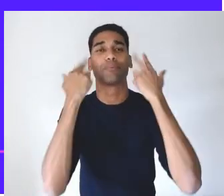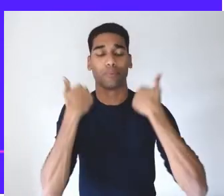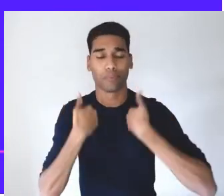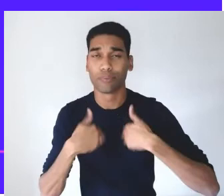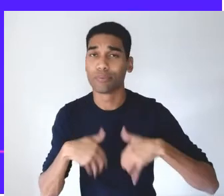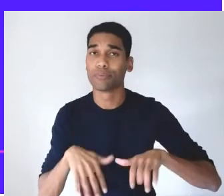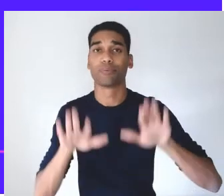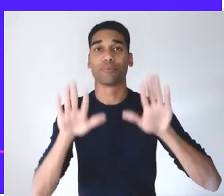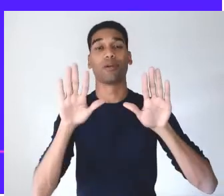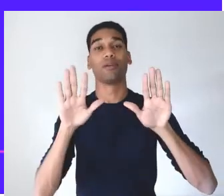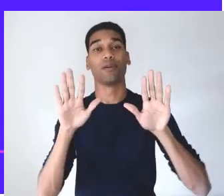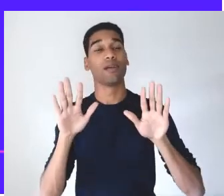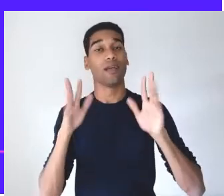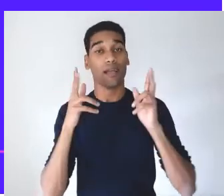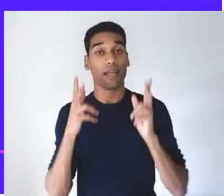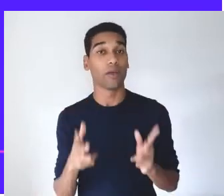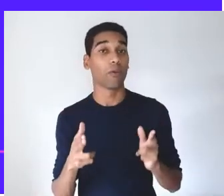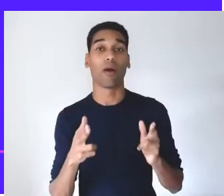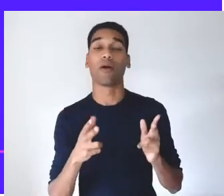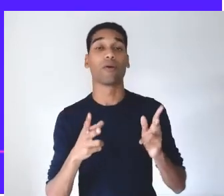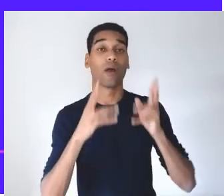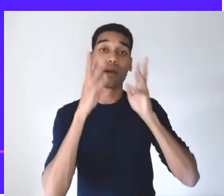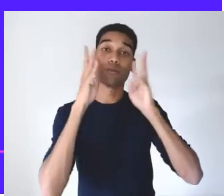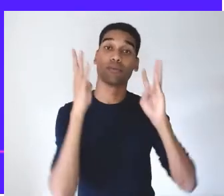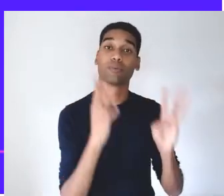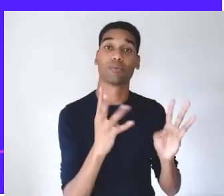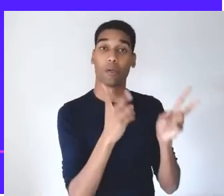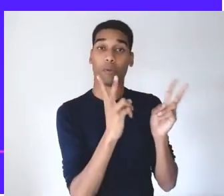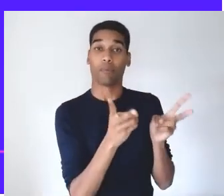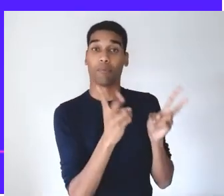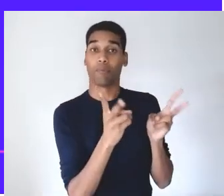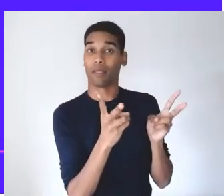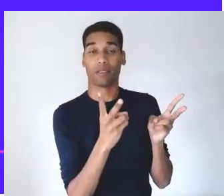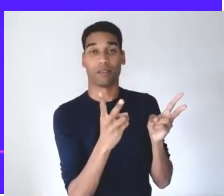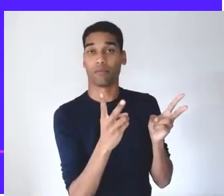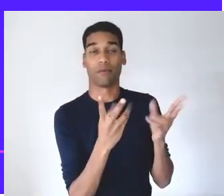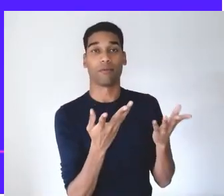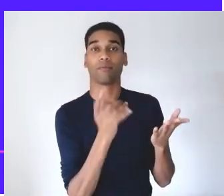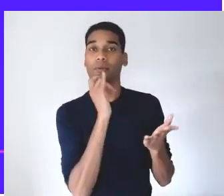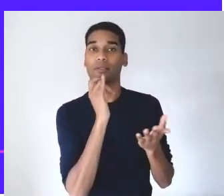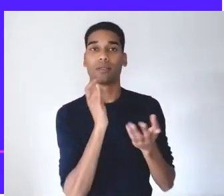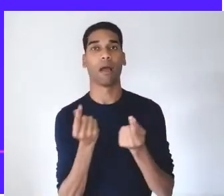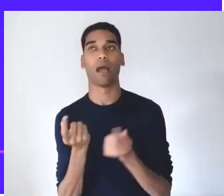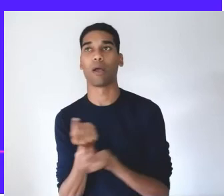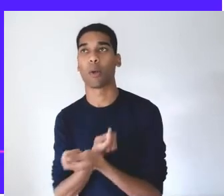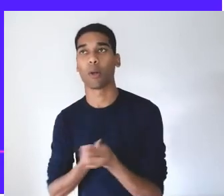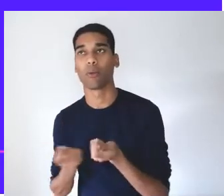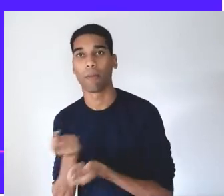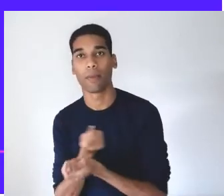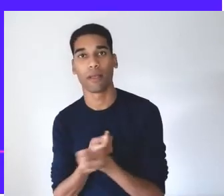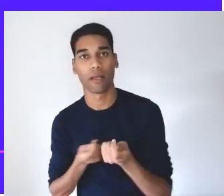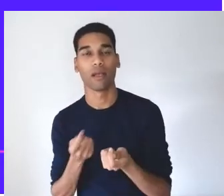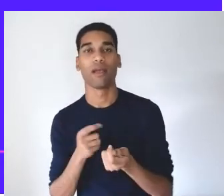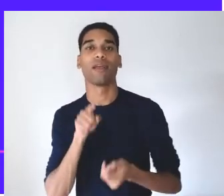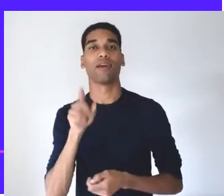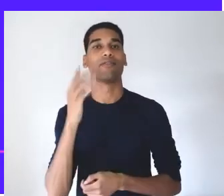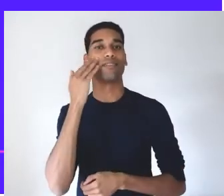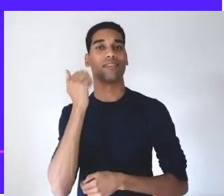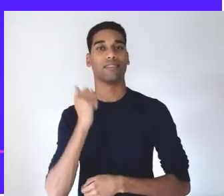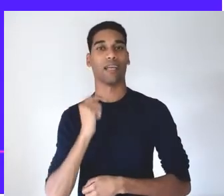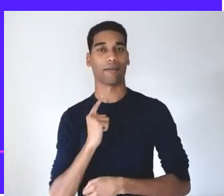ouvir sempre as mesmas fontes, você tem que fazer uma matéria de economia, então você sabe, você tem 5 ou 10 pessoas que estão